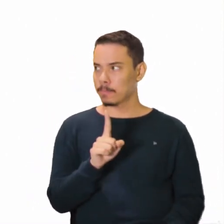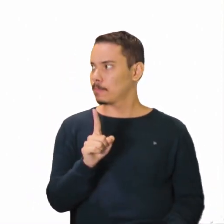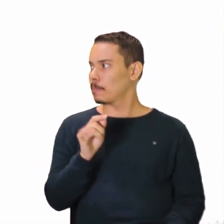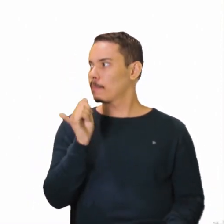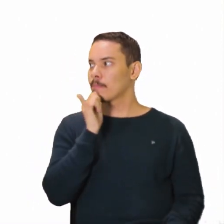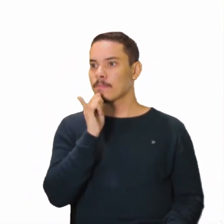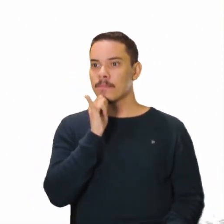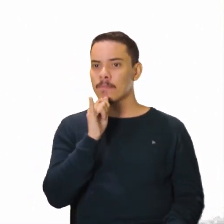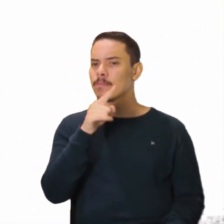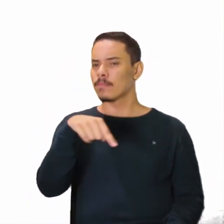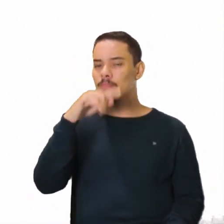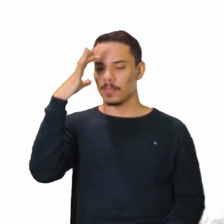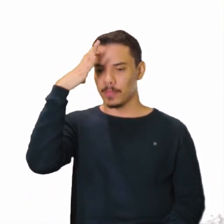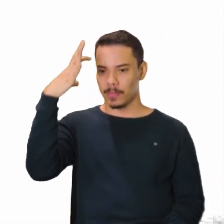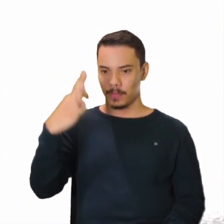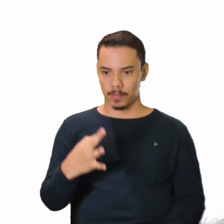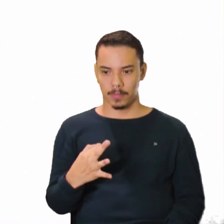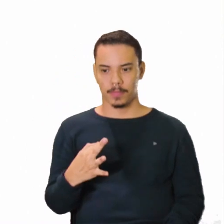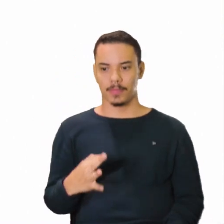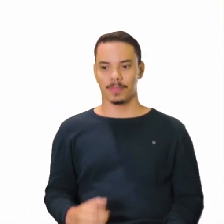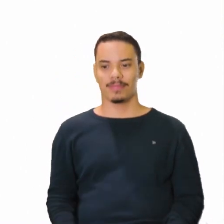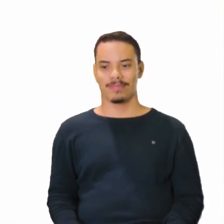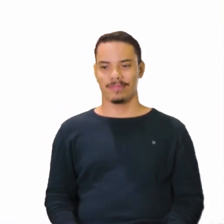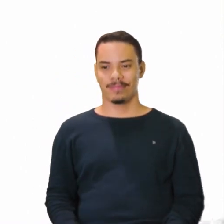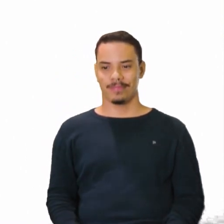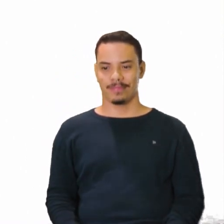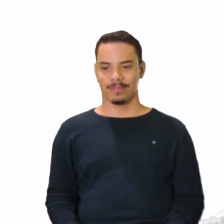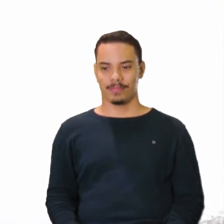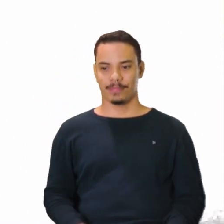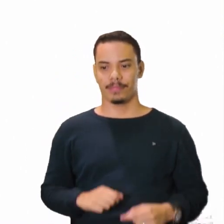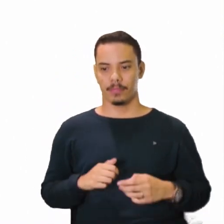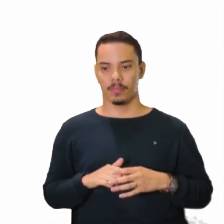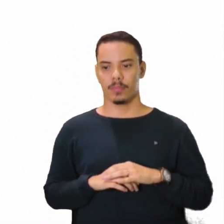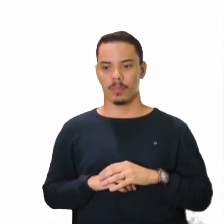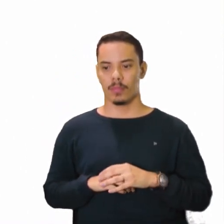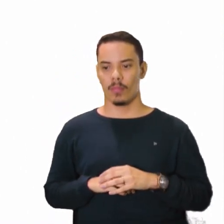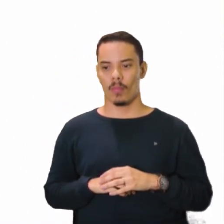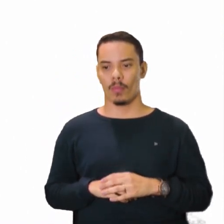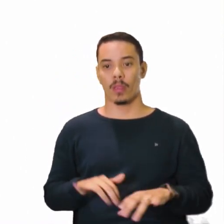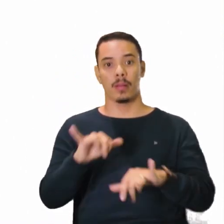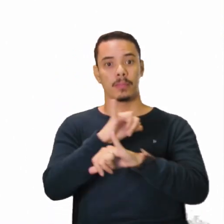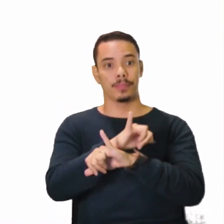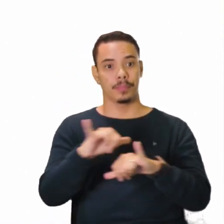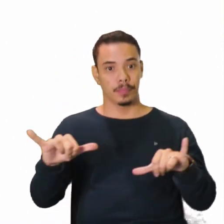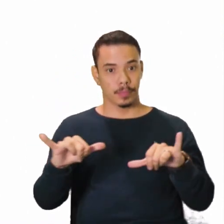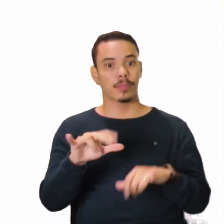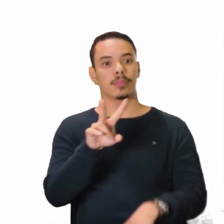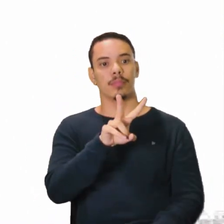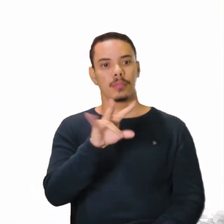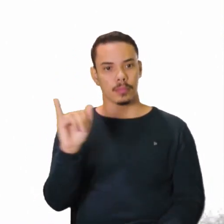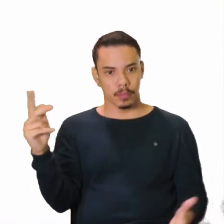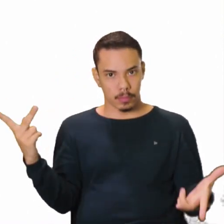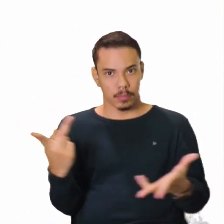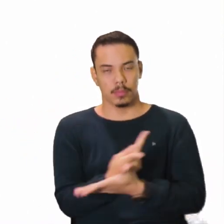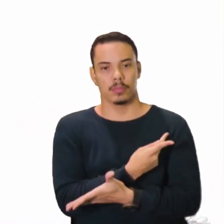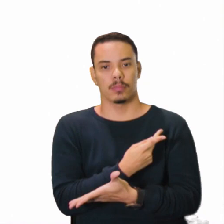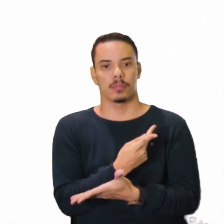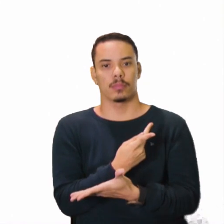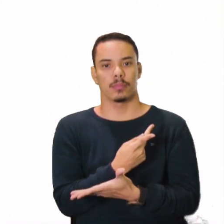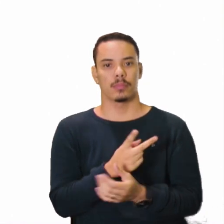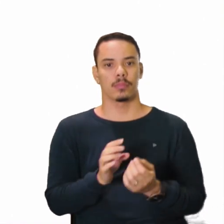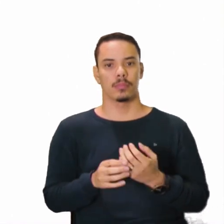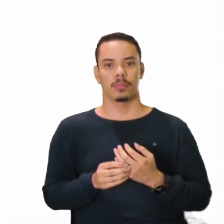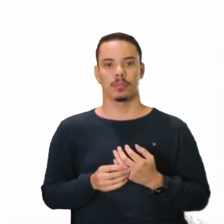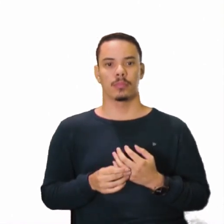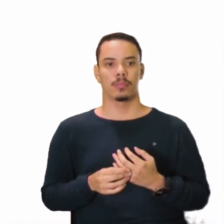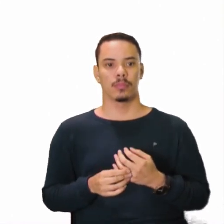o aluno vai entender. Olha só, presta atenção aqui. Enuncie um fato que se há de se realizar. Bom, se há